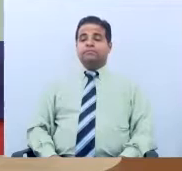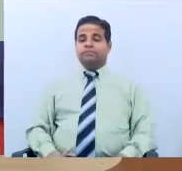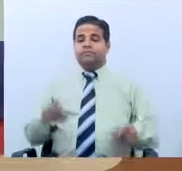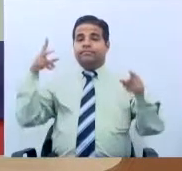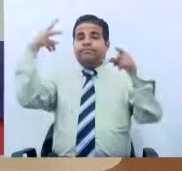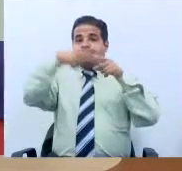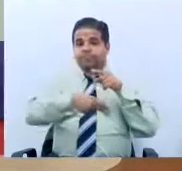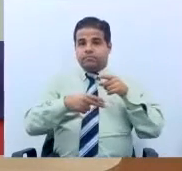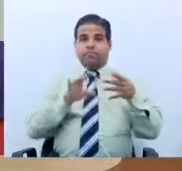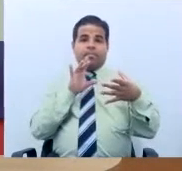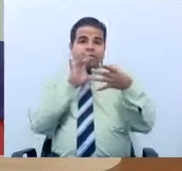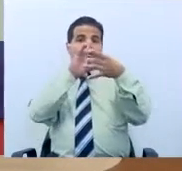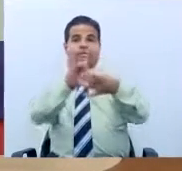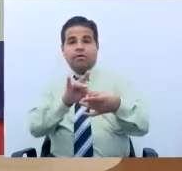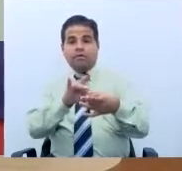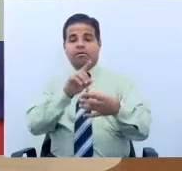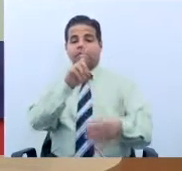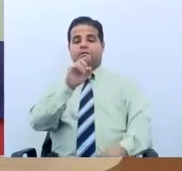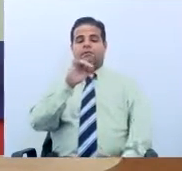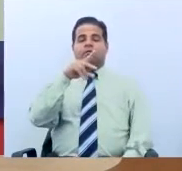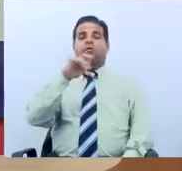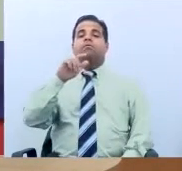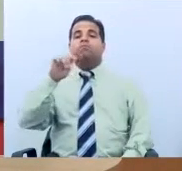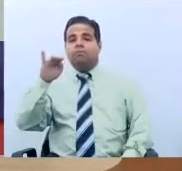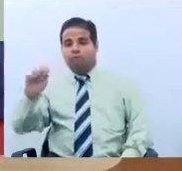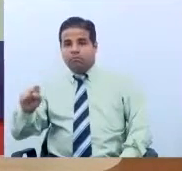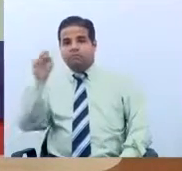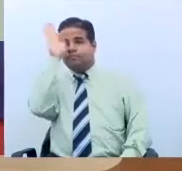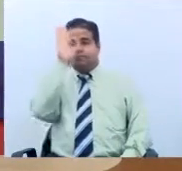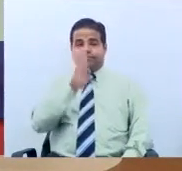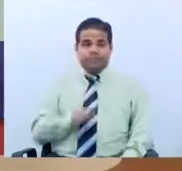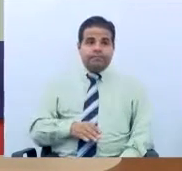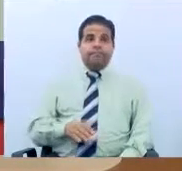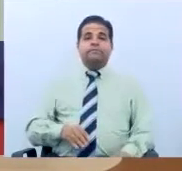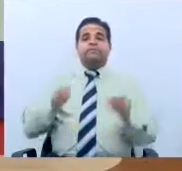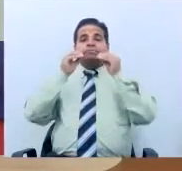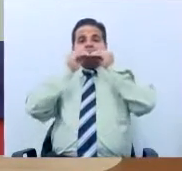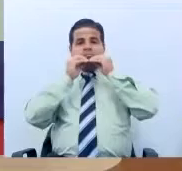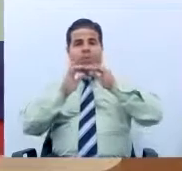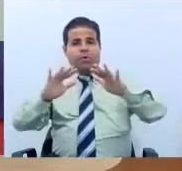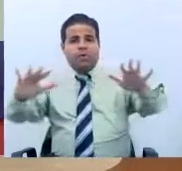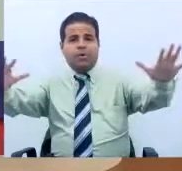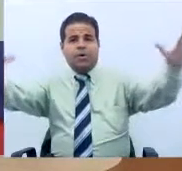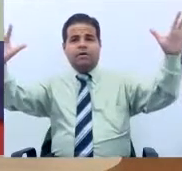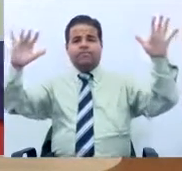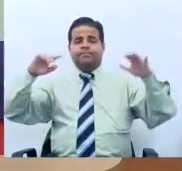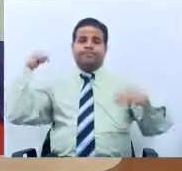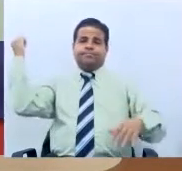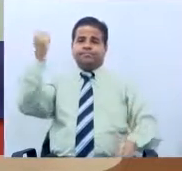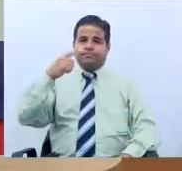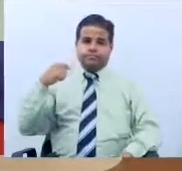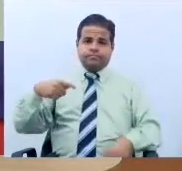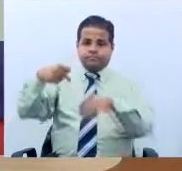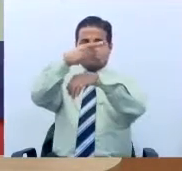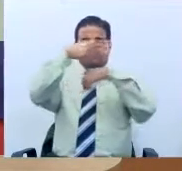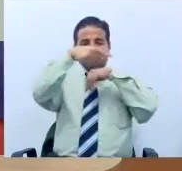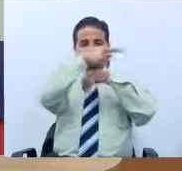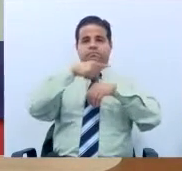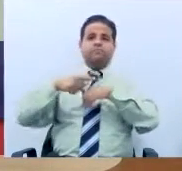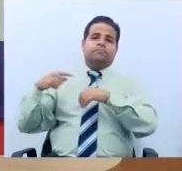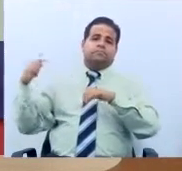cortar relações diplomáticas com o Brasil e uma repercussão maior no exterior do golpe